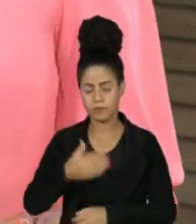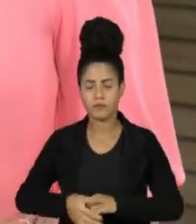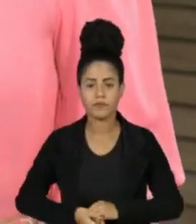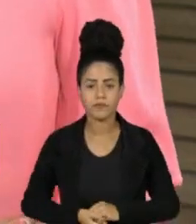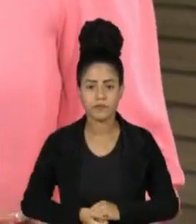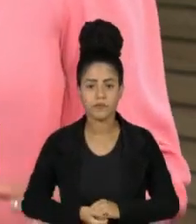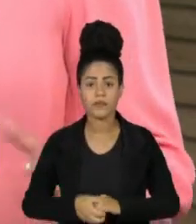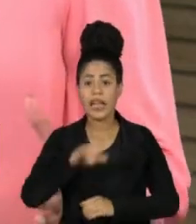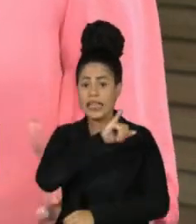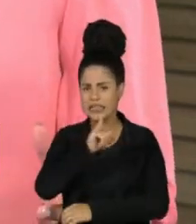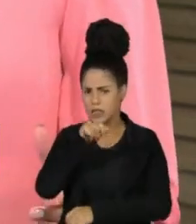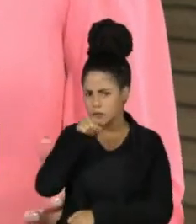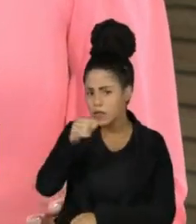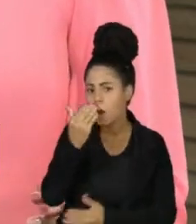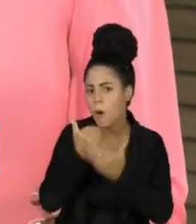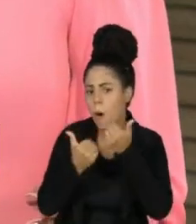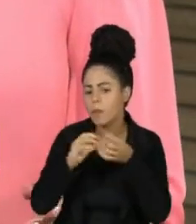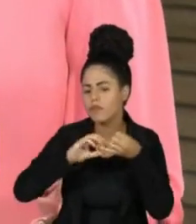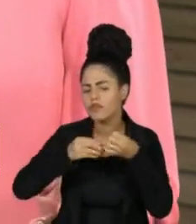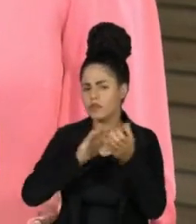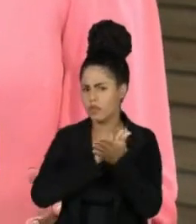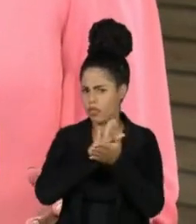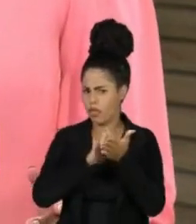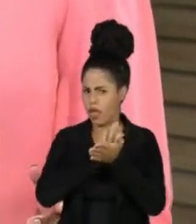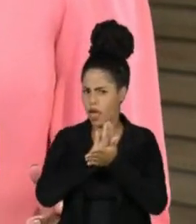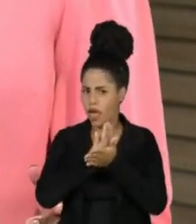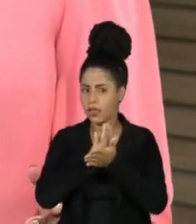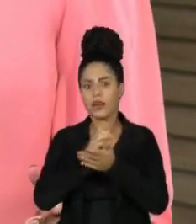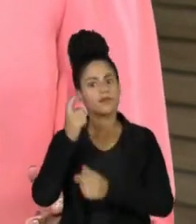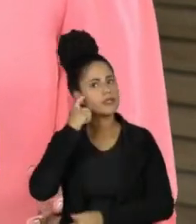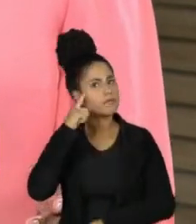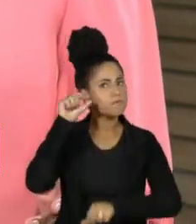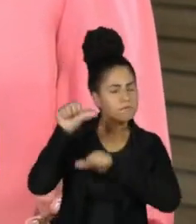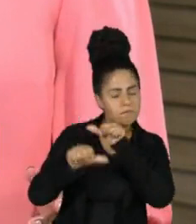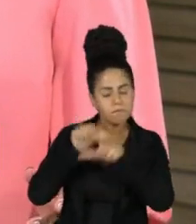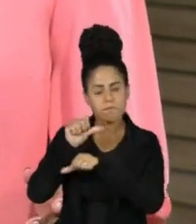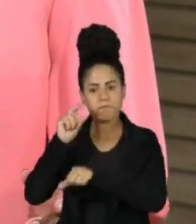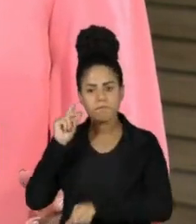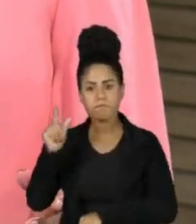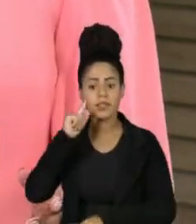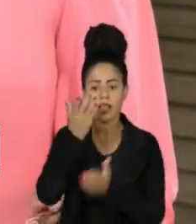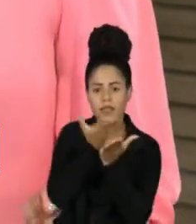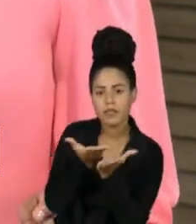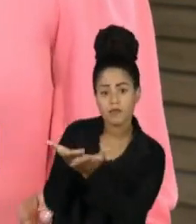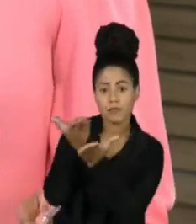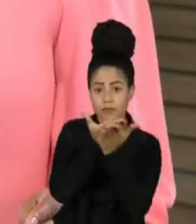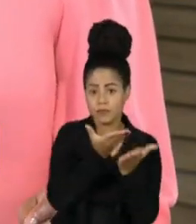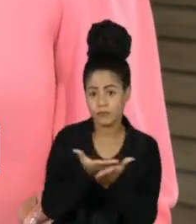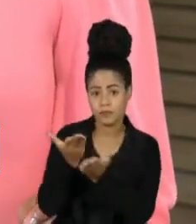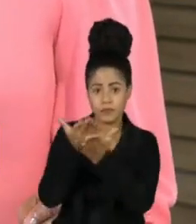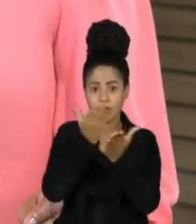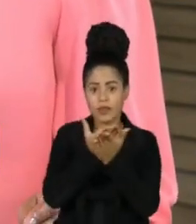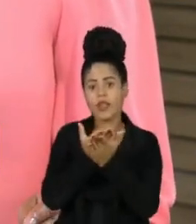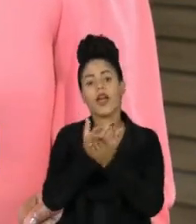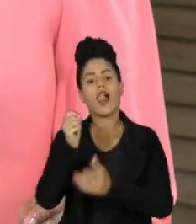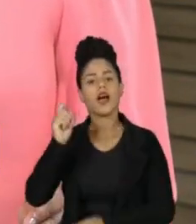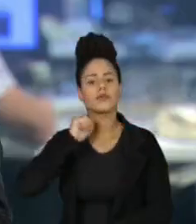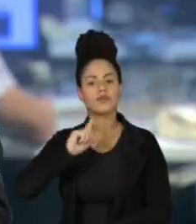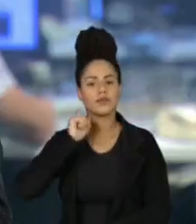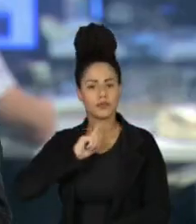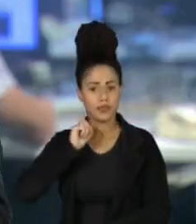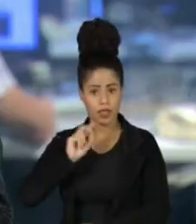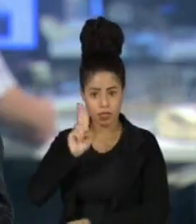Se você não consome feijão com frequência, é melhor mudar de ideia. É o que diz um estudo da Universidade Federal de Minas